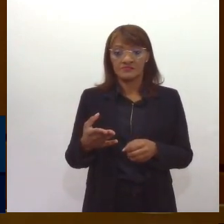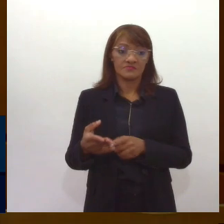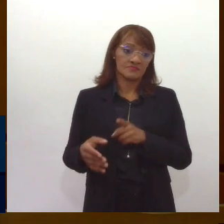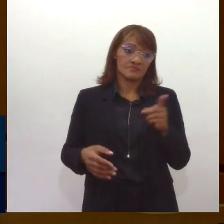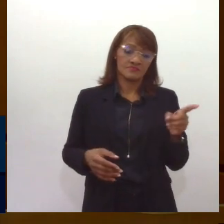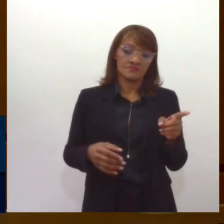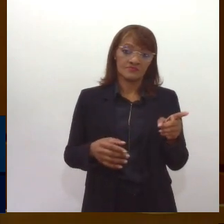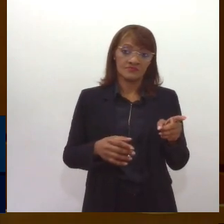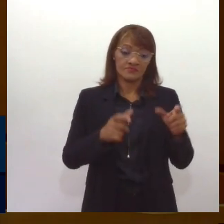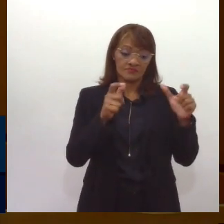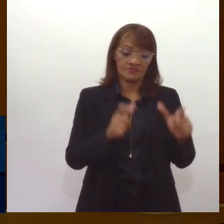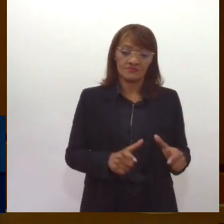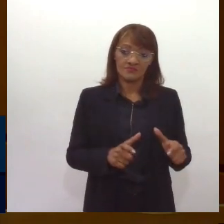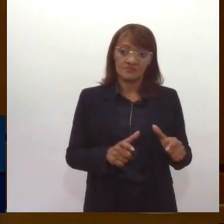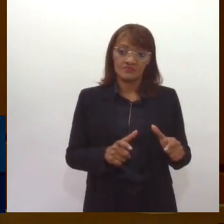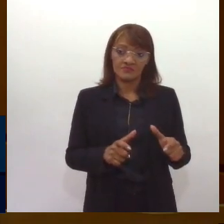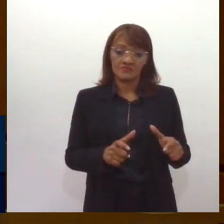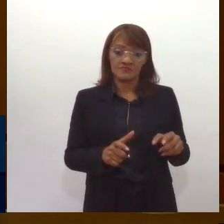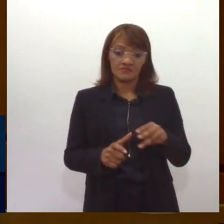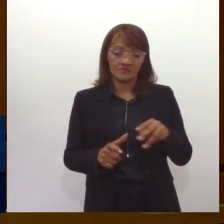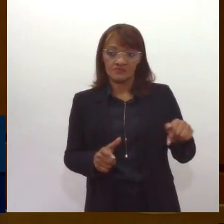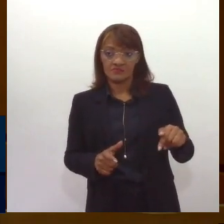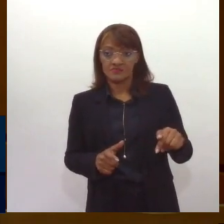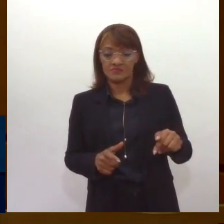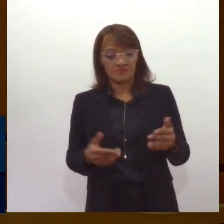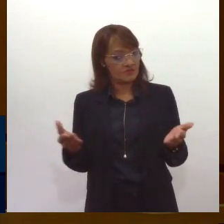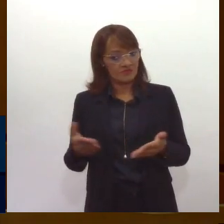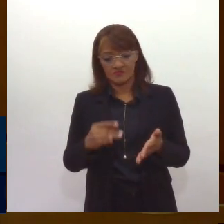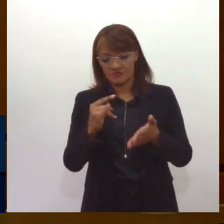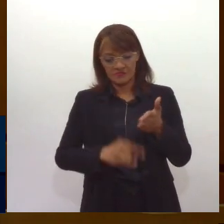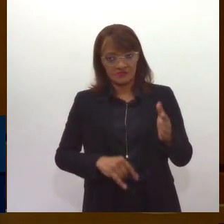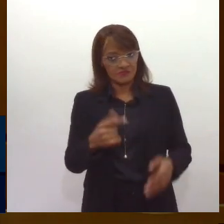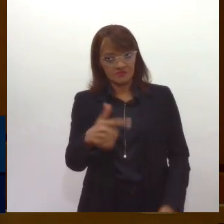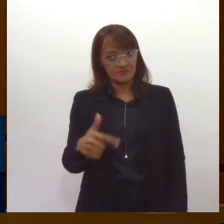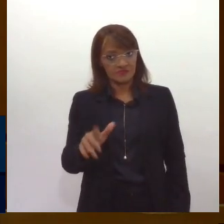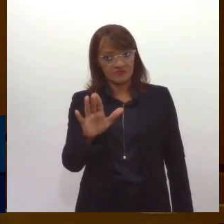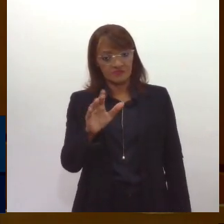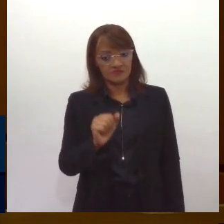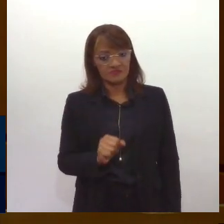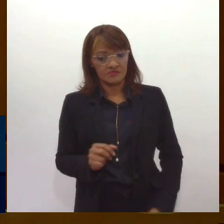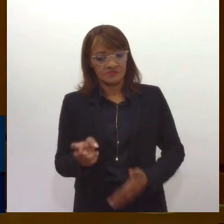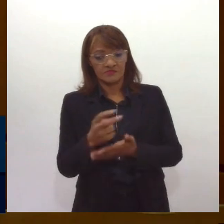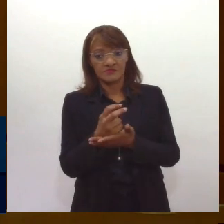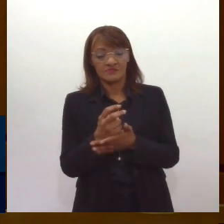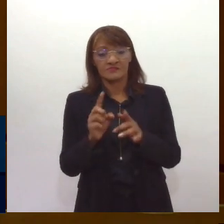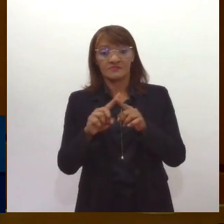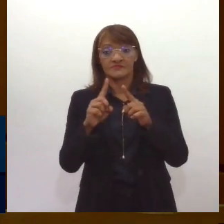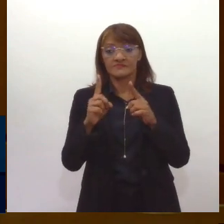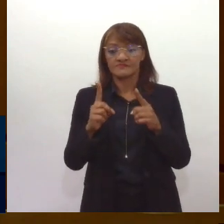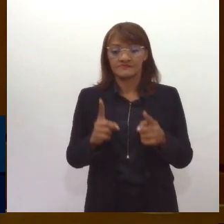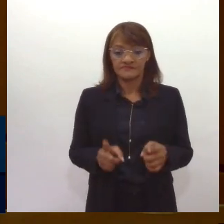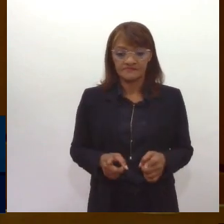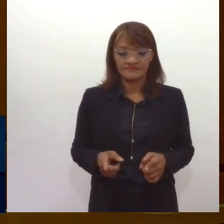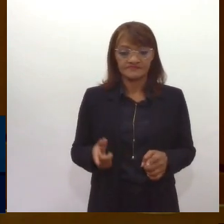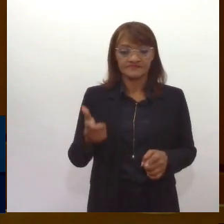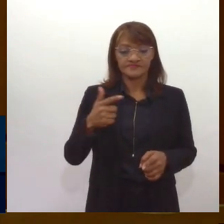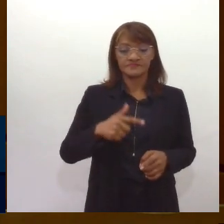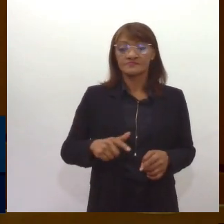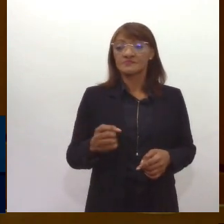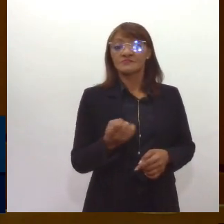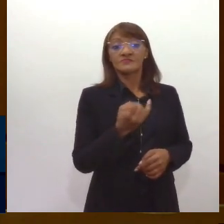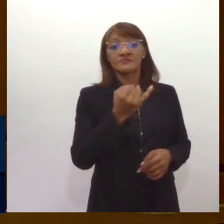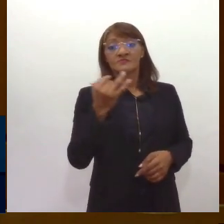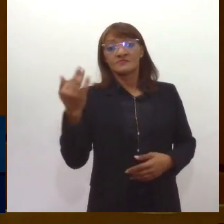não tem não mesmo. Mas quando a gente faz a recontagem numerária de habitantes e